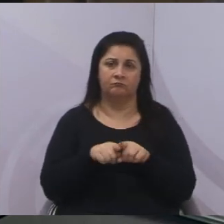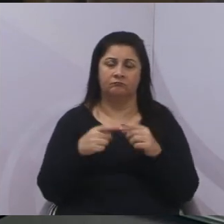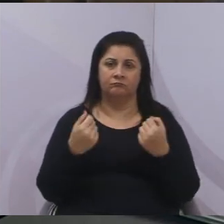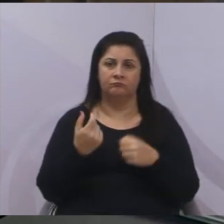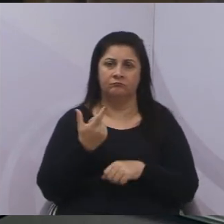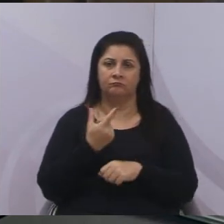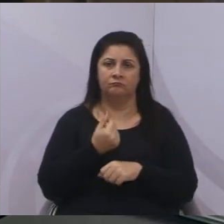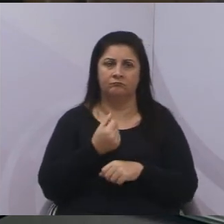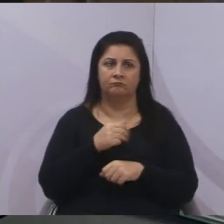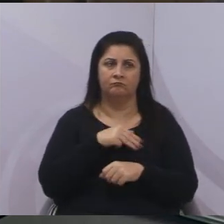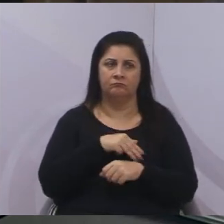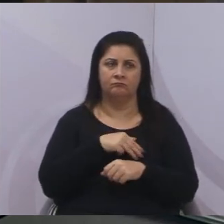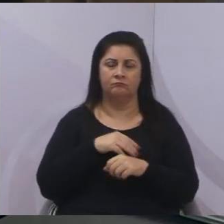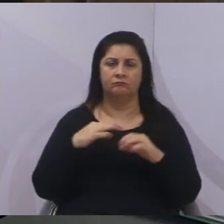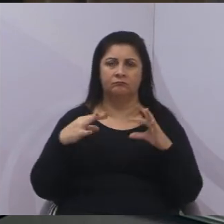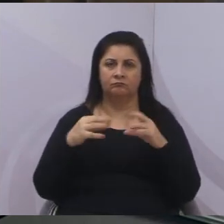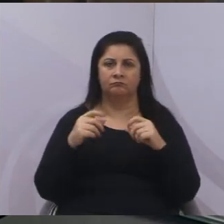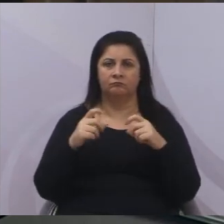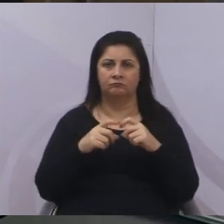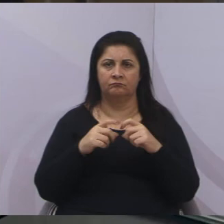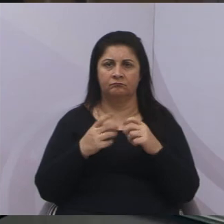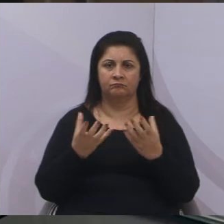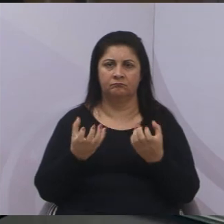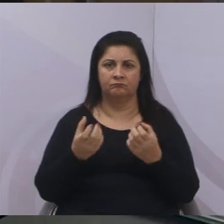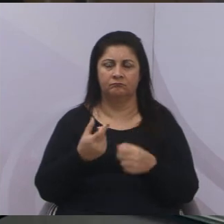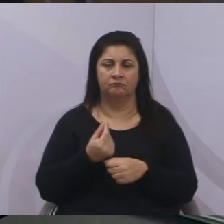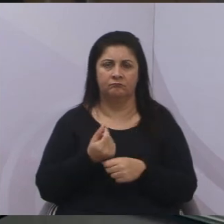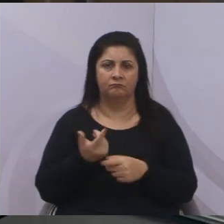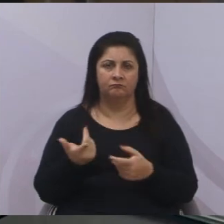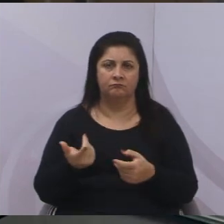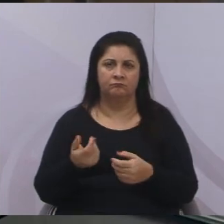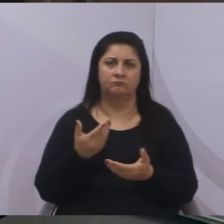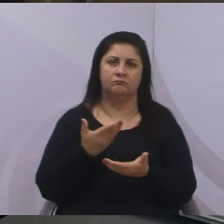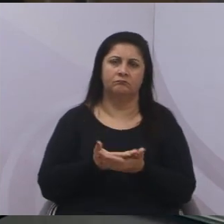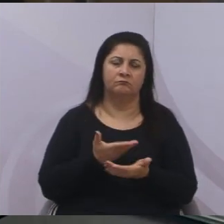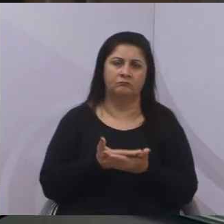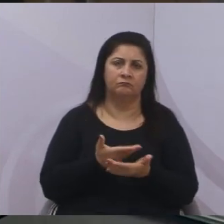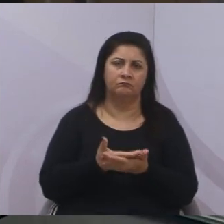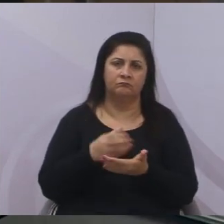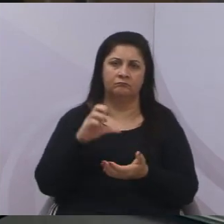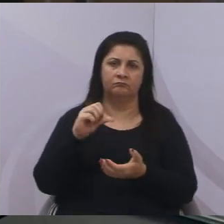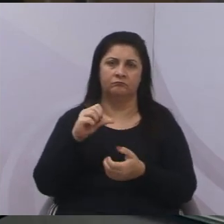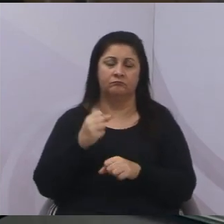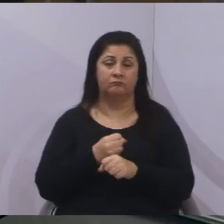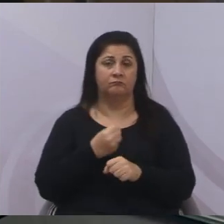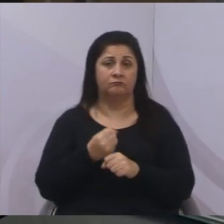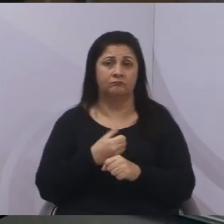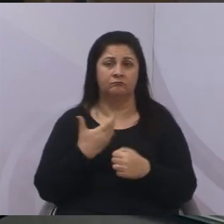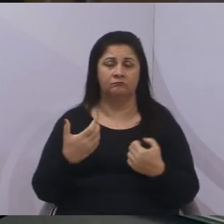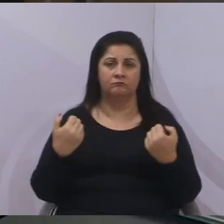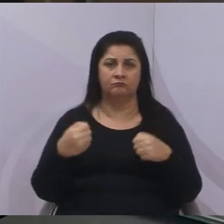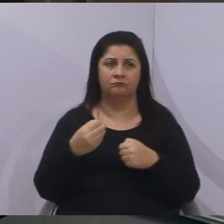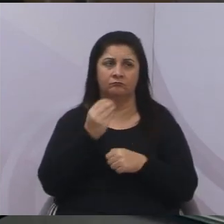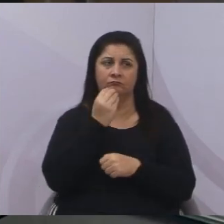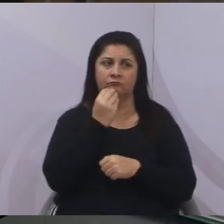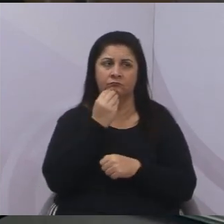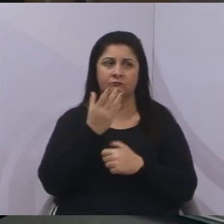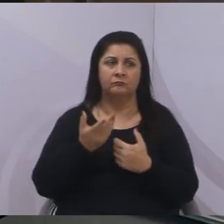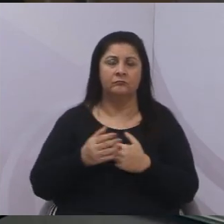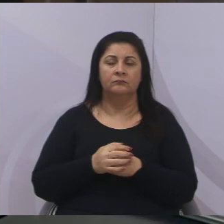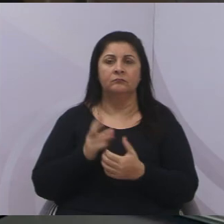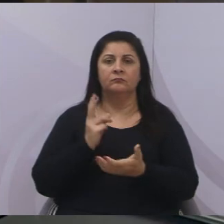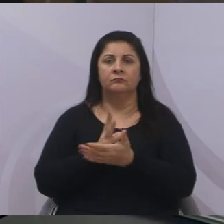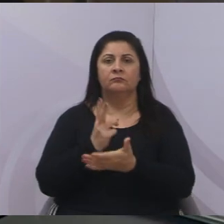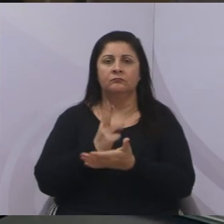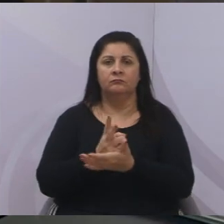né? Todo médico quer receber o seu dinheiro, porque eu estudei 9 anos, eu me especializei, e eu tenho que ter essa oportunidade de continuar